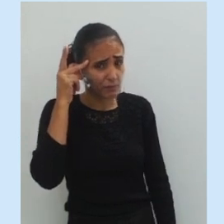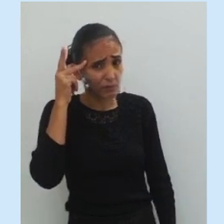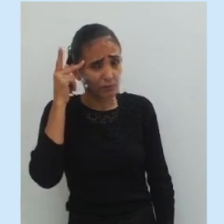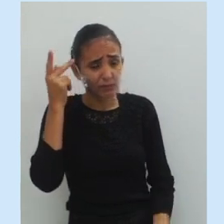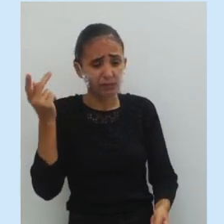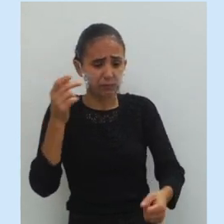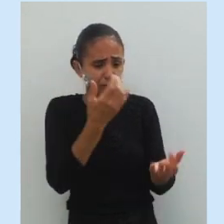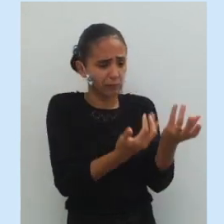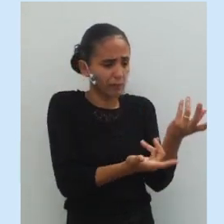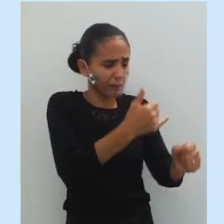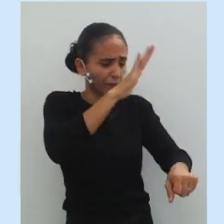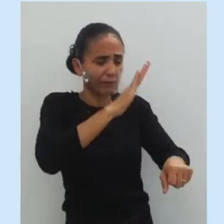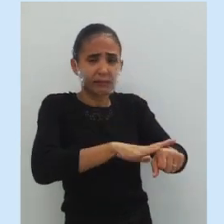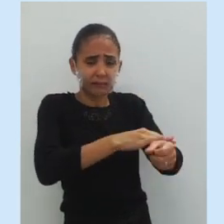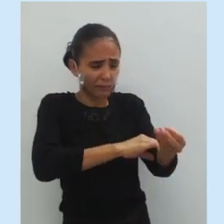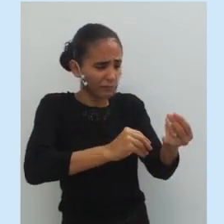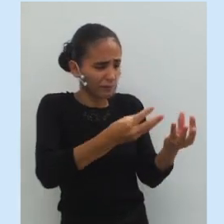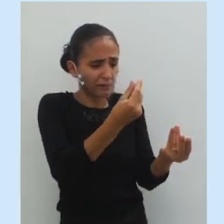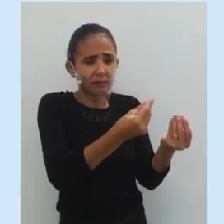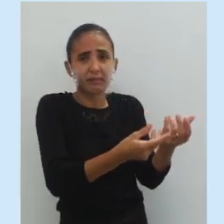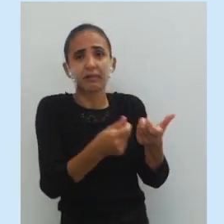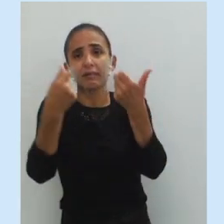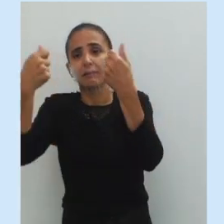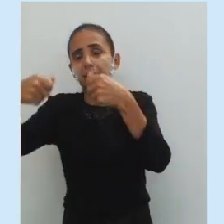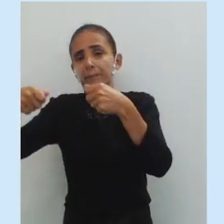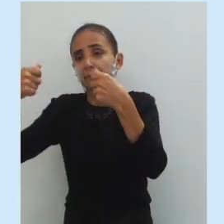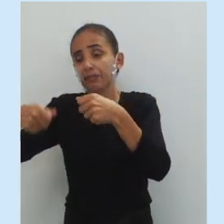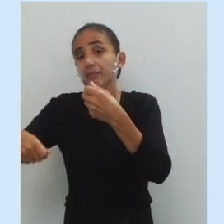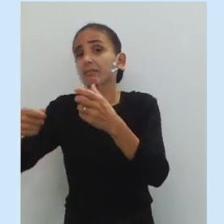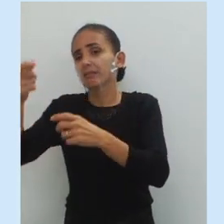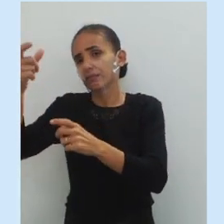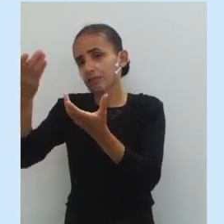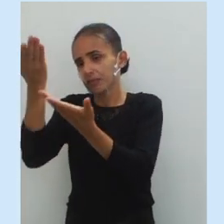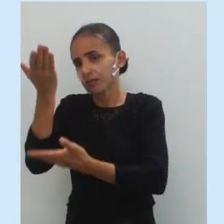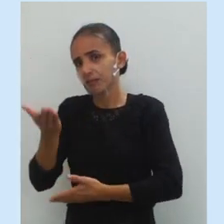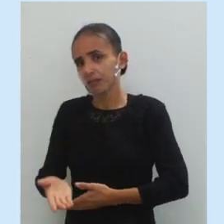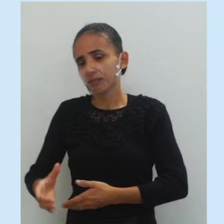queimadura, ela recebe esse fator 8 para que a sua